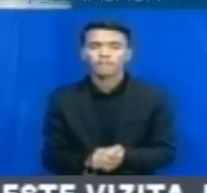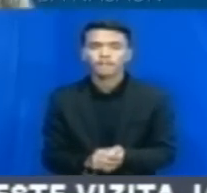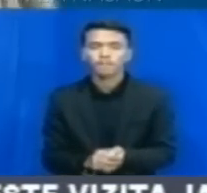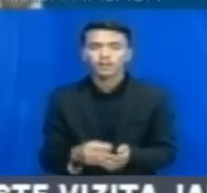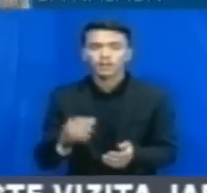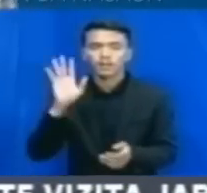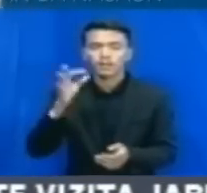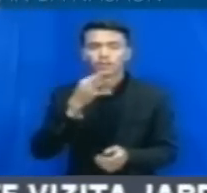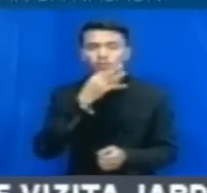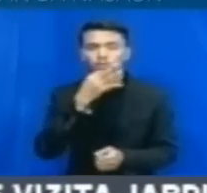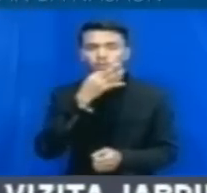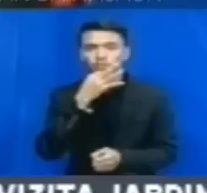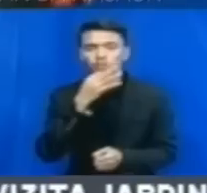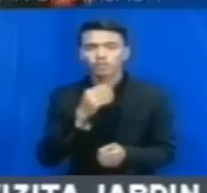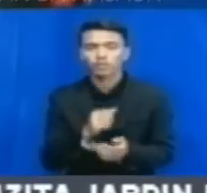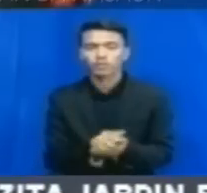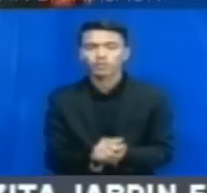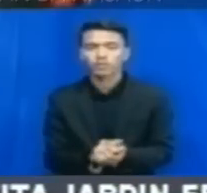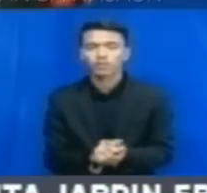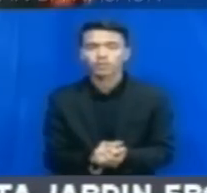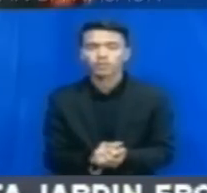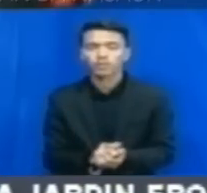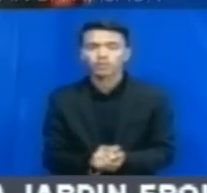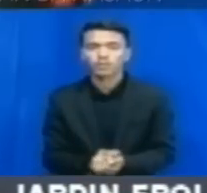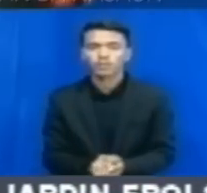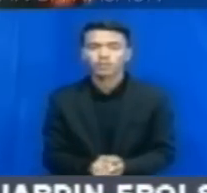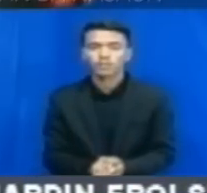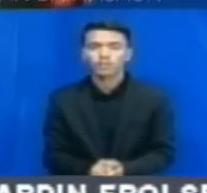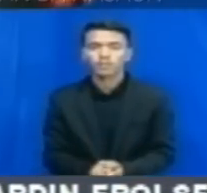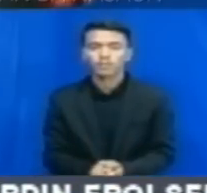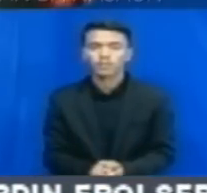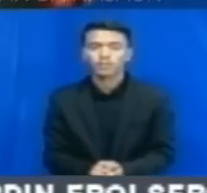ni consumo hela caseira. Pois é, nem mas é,